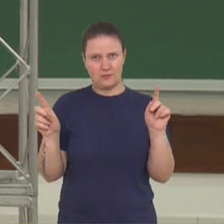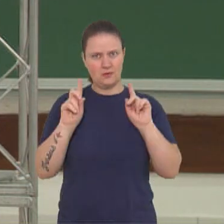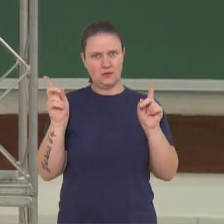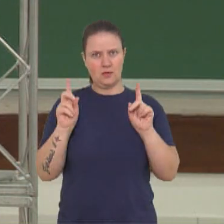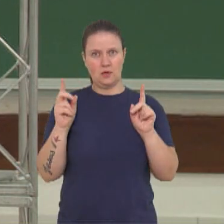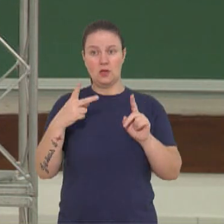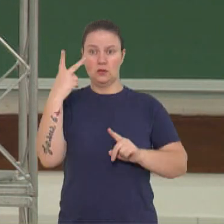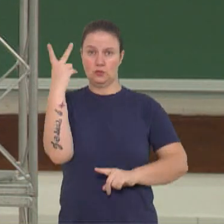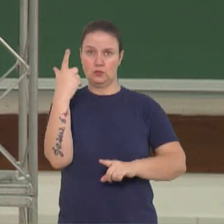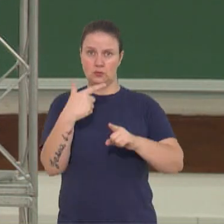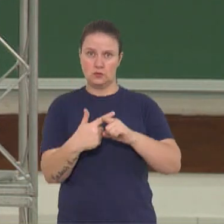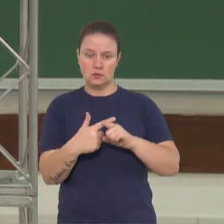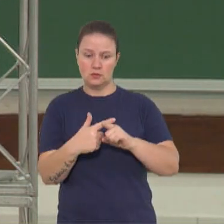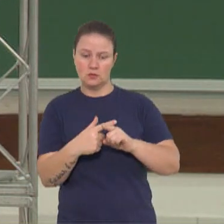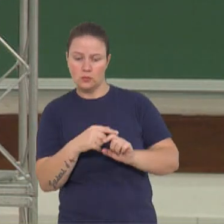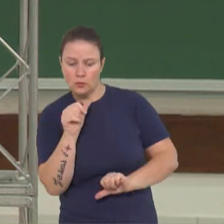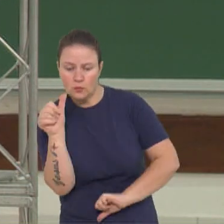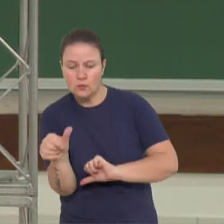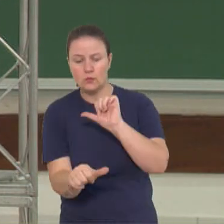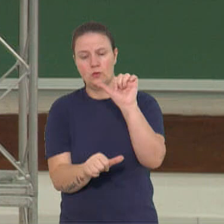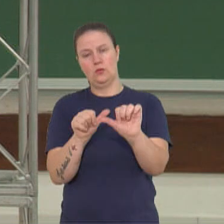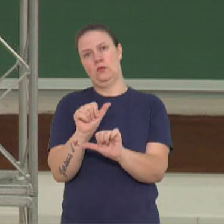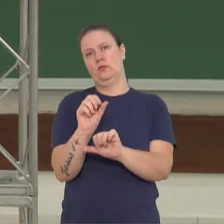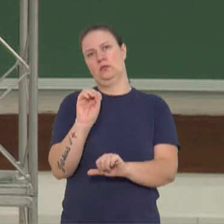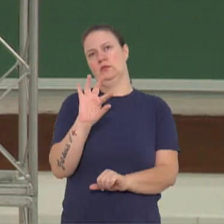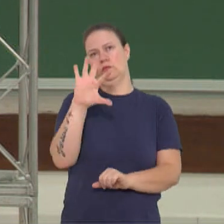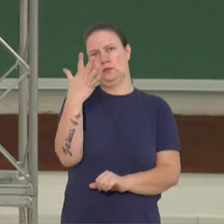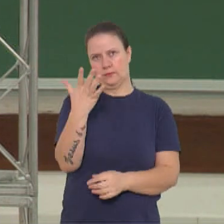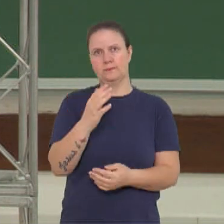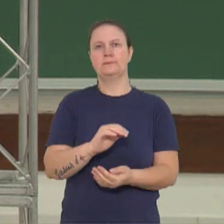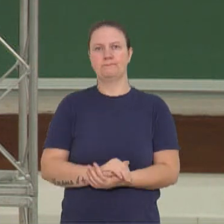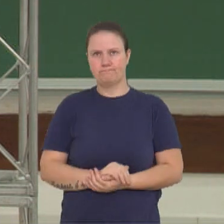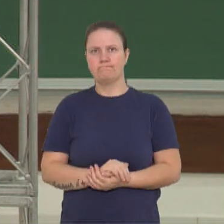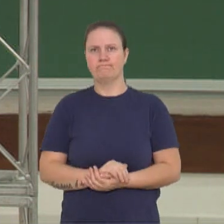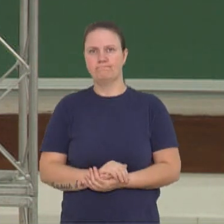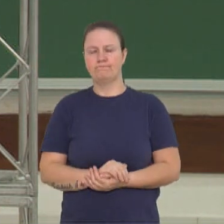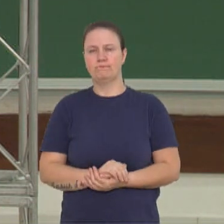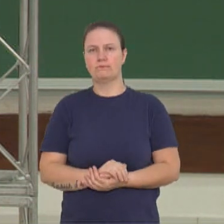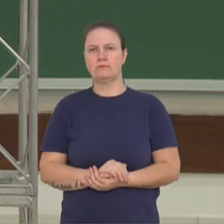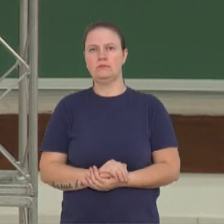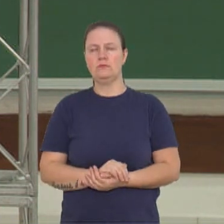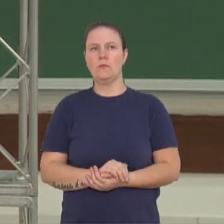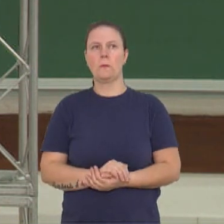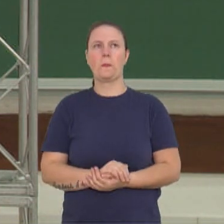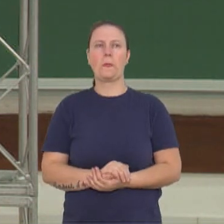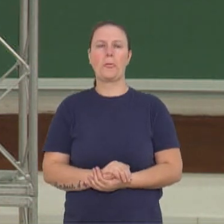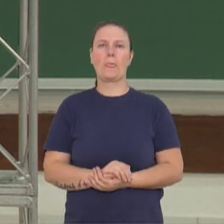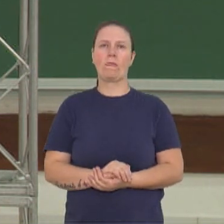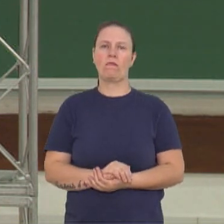molhando novamente. É um outro banho, é um outro nadar.